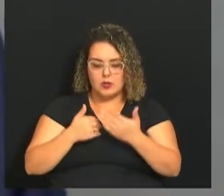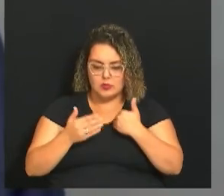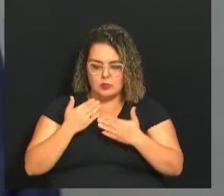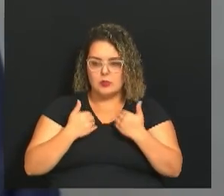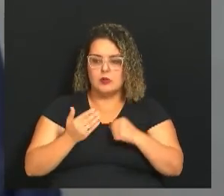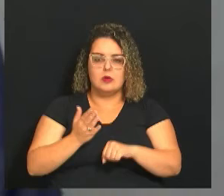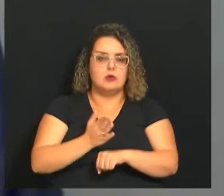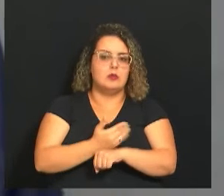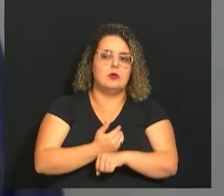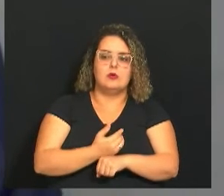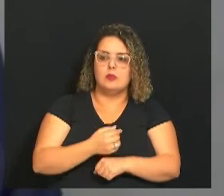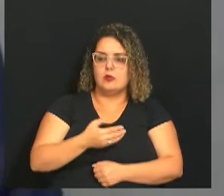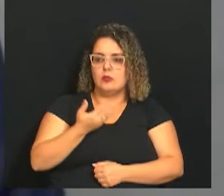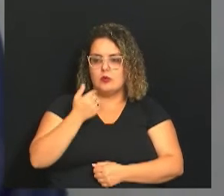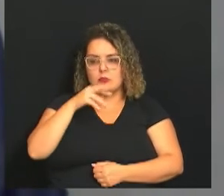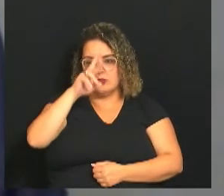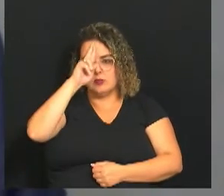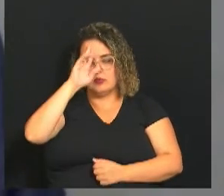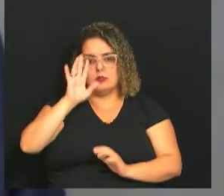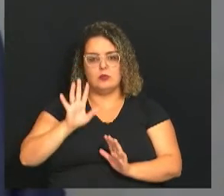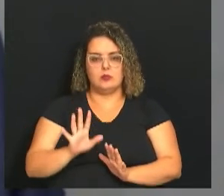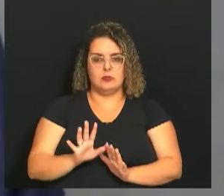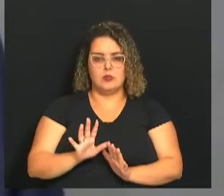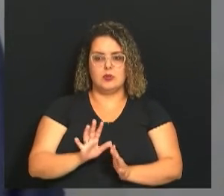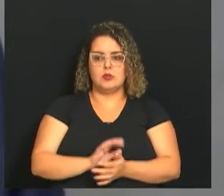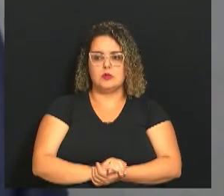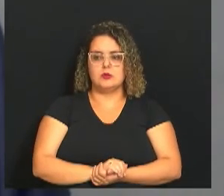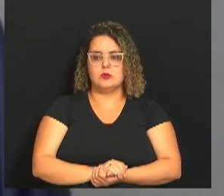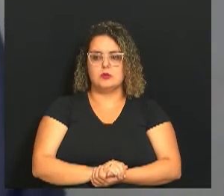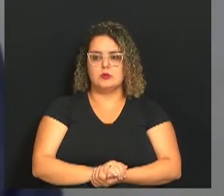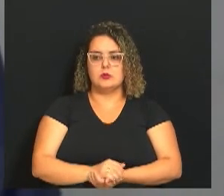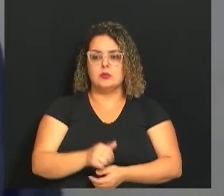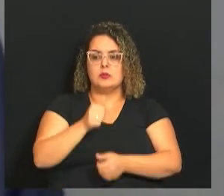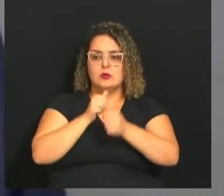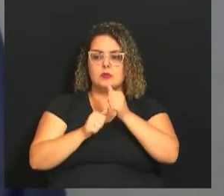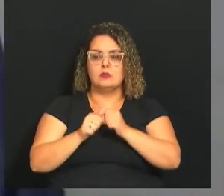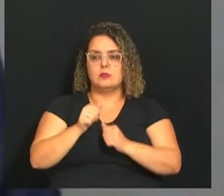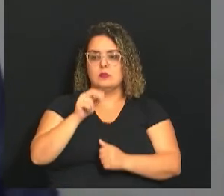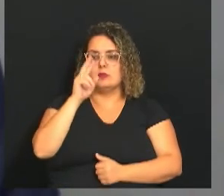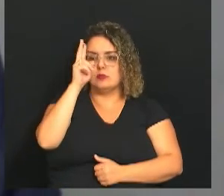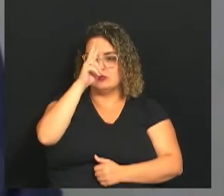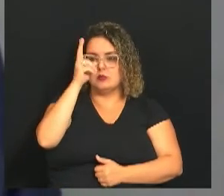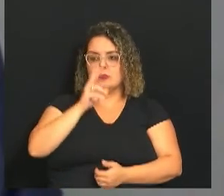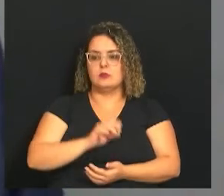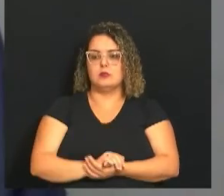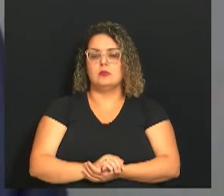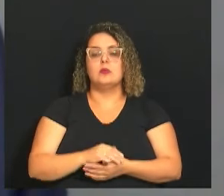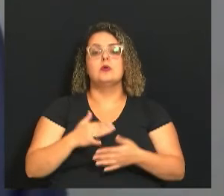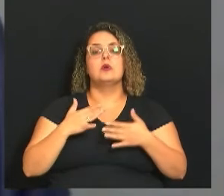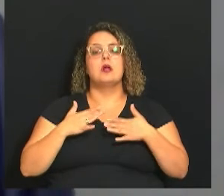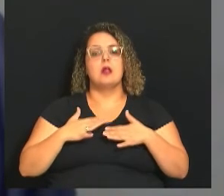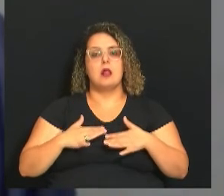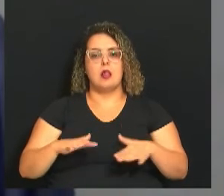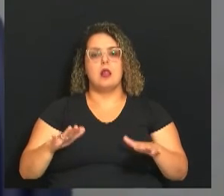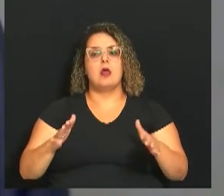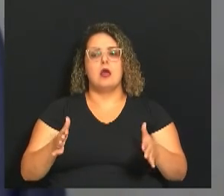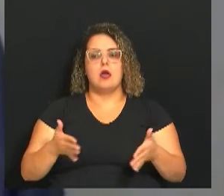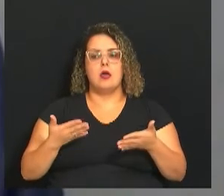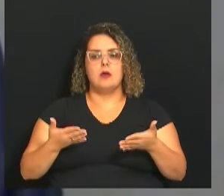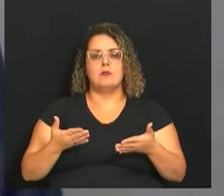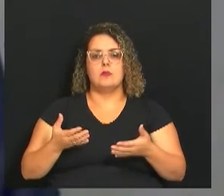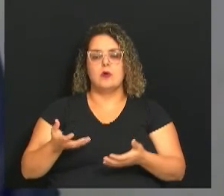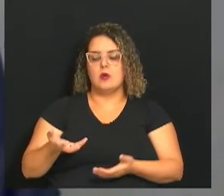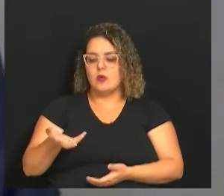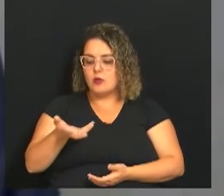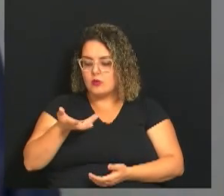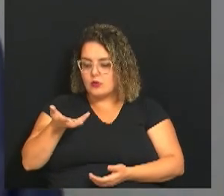no almoço, mas são bebidas mais brandas, vamos dizer assim. É um copo de vinho,